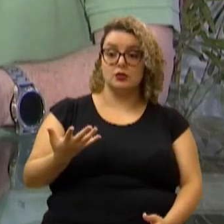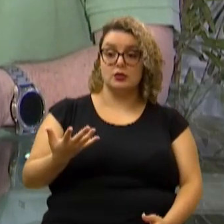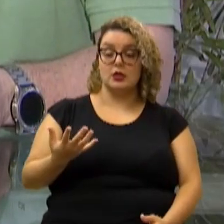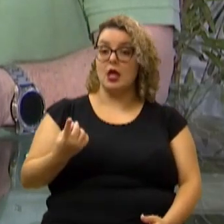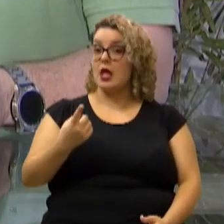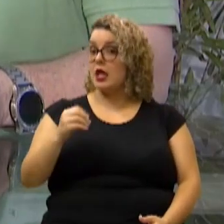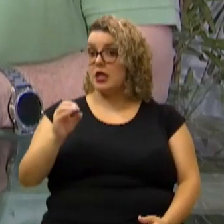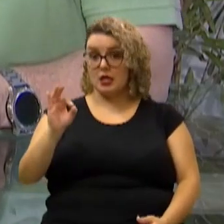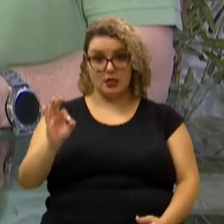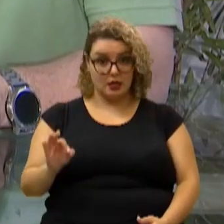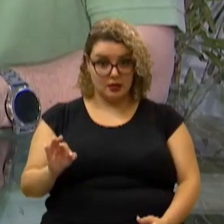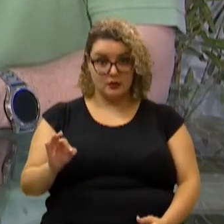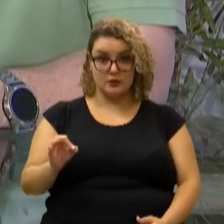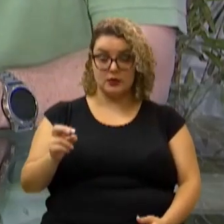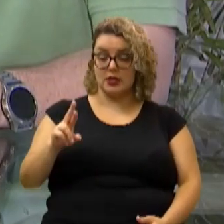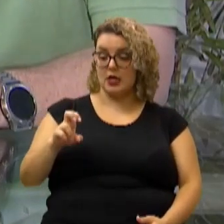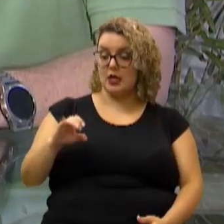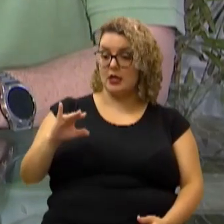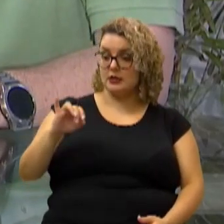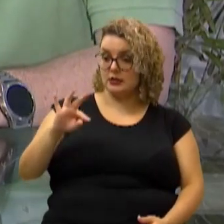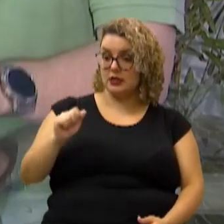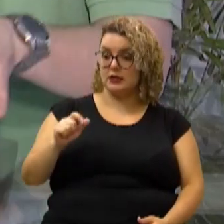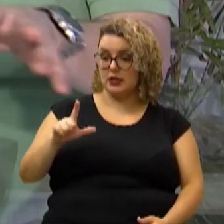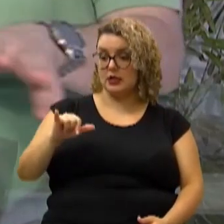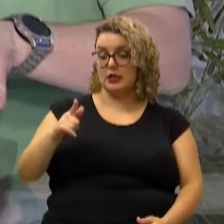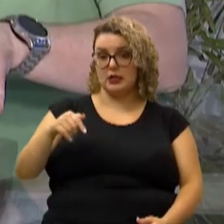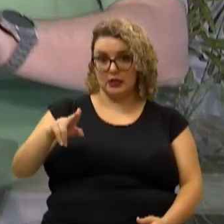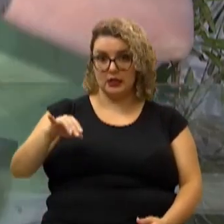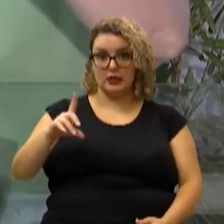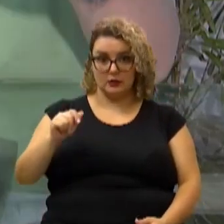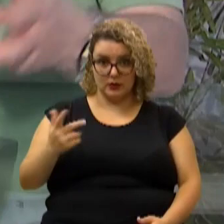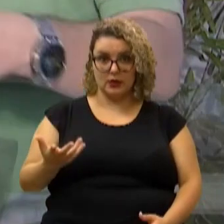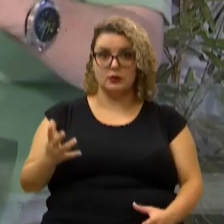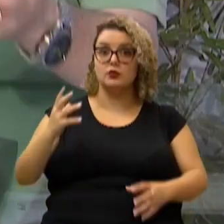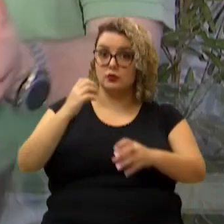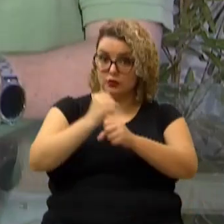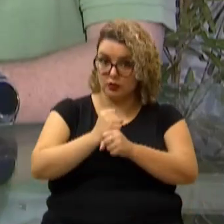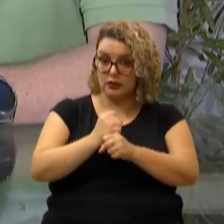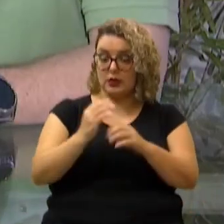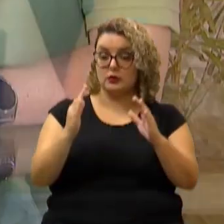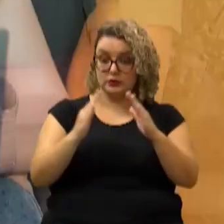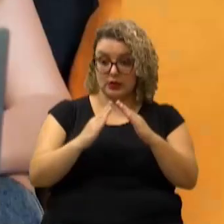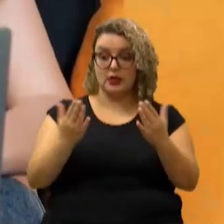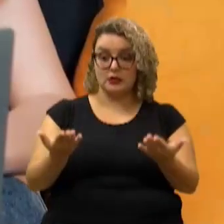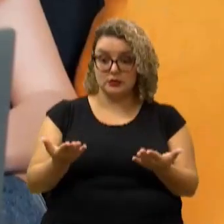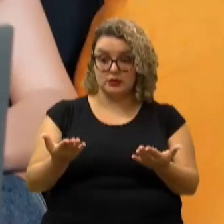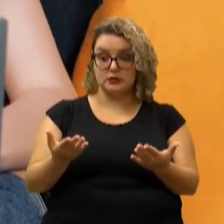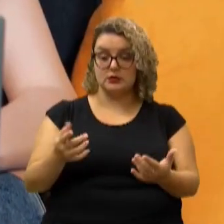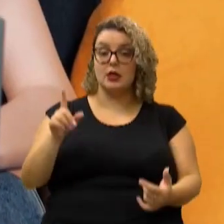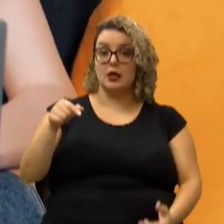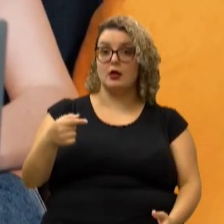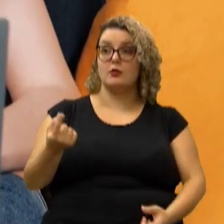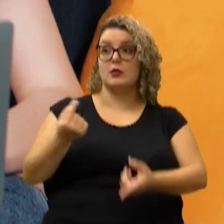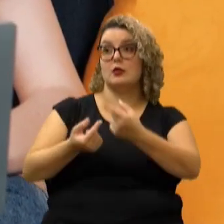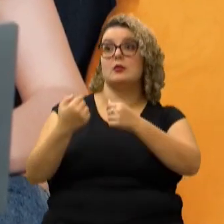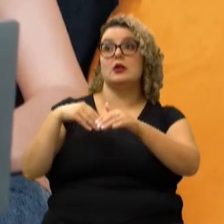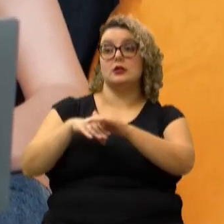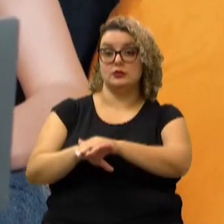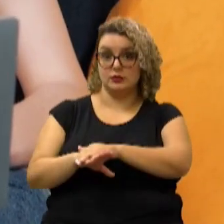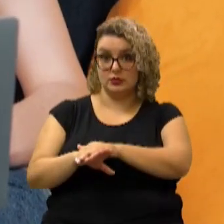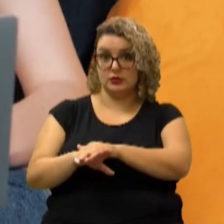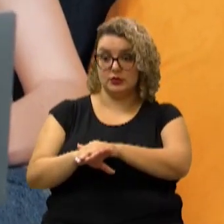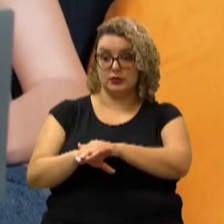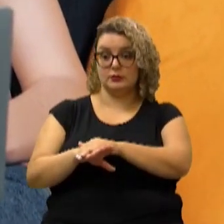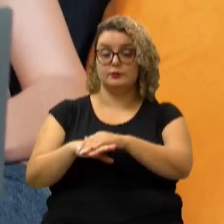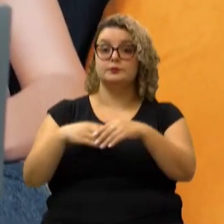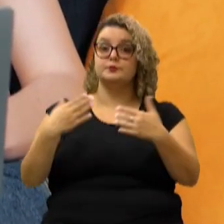é que pelo menos 10% da sua receita líquida e aí eu estou falando do total da casa seja para essa reserva de